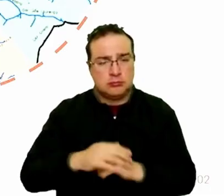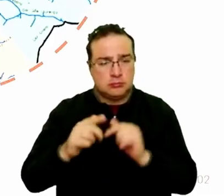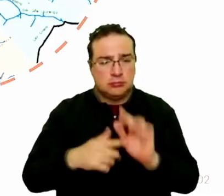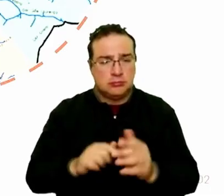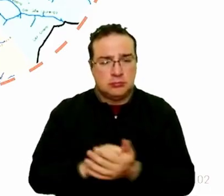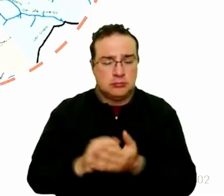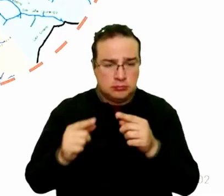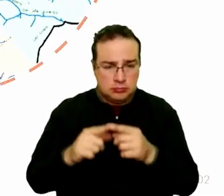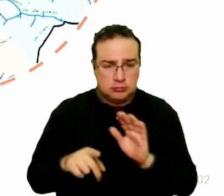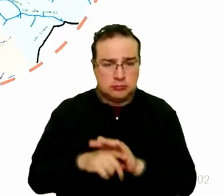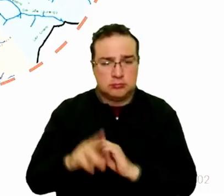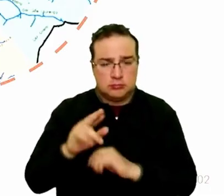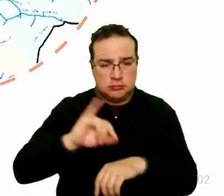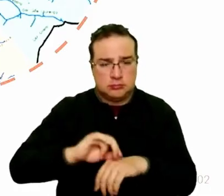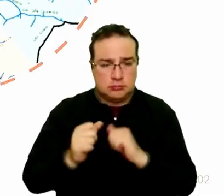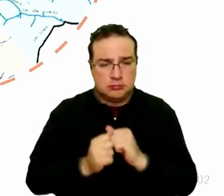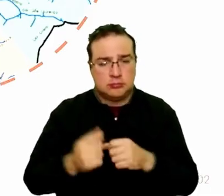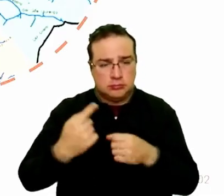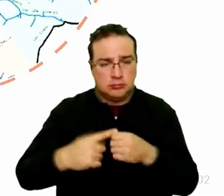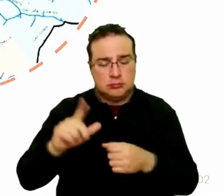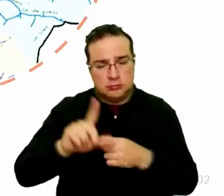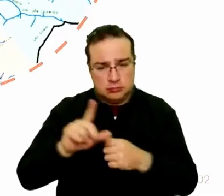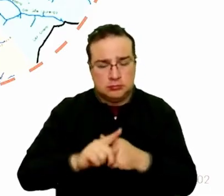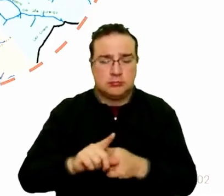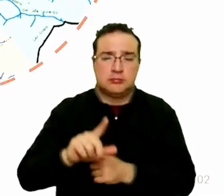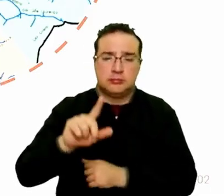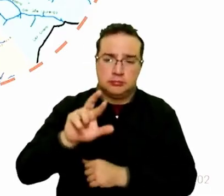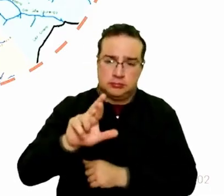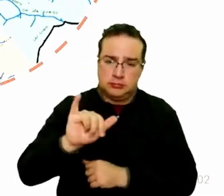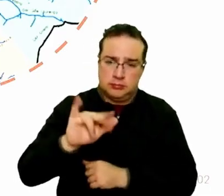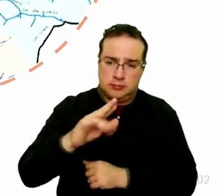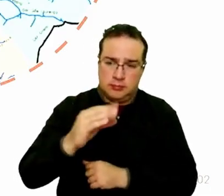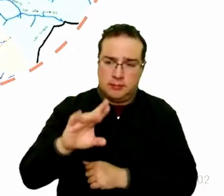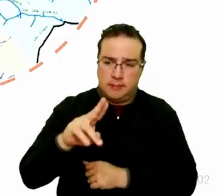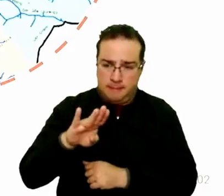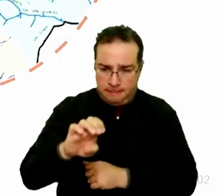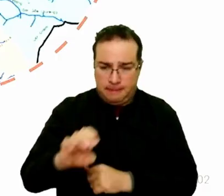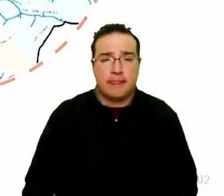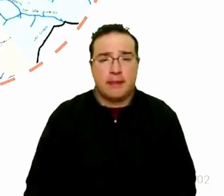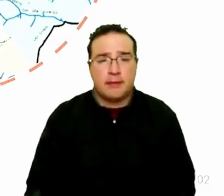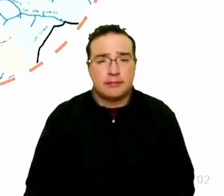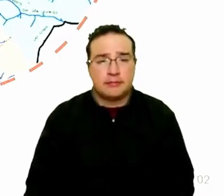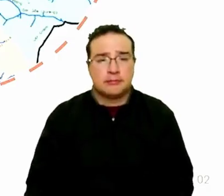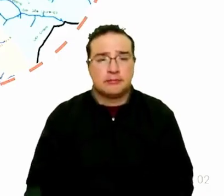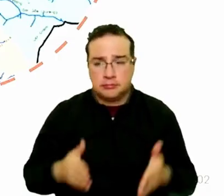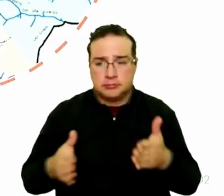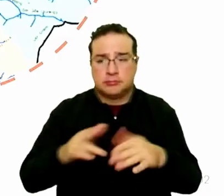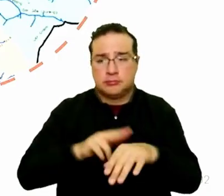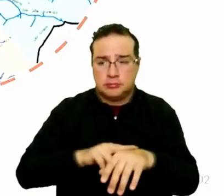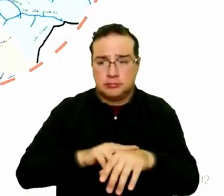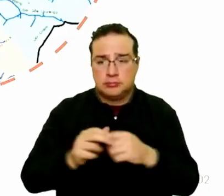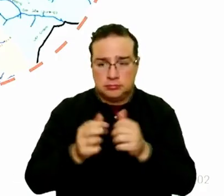a bacia hidrográfica central da cidade de Londrina, que é a Ribeirão Cambé. E esse corredor